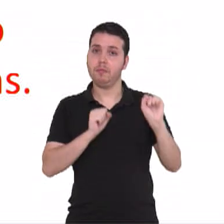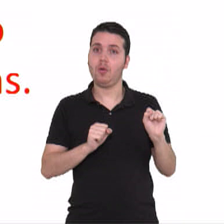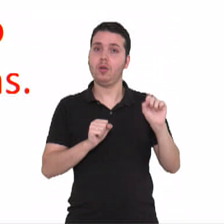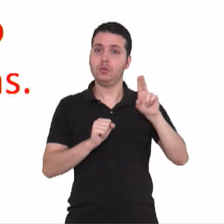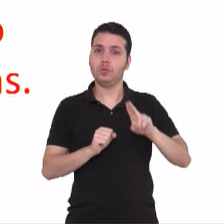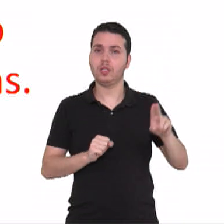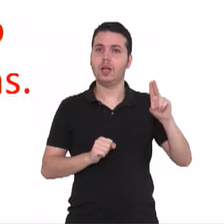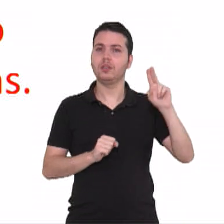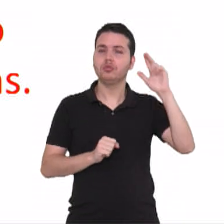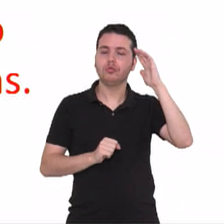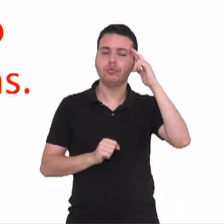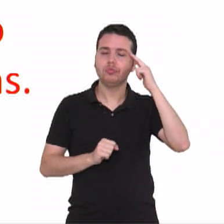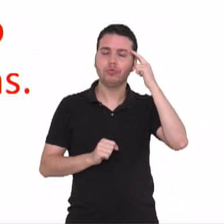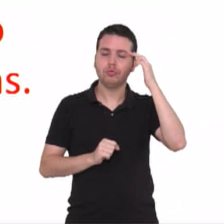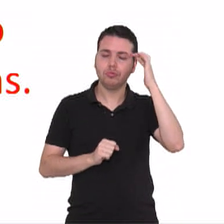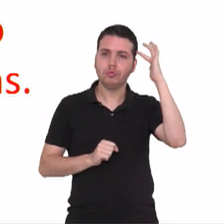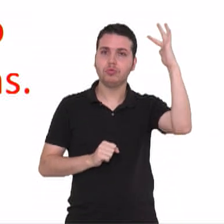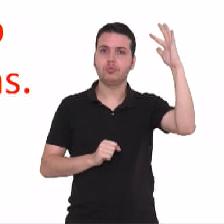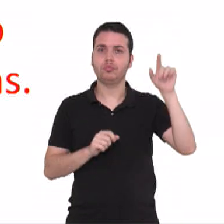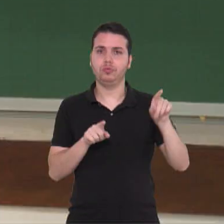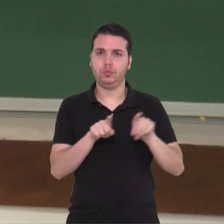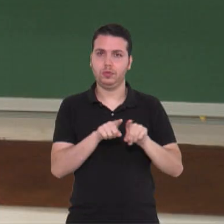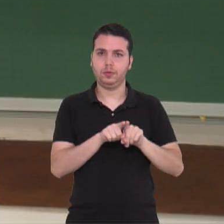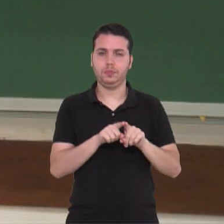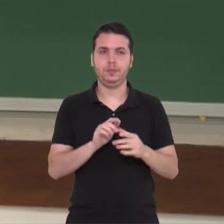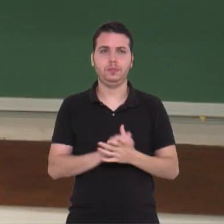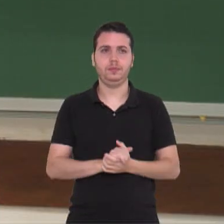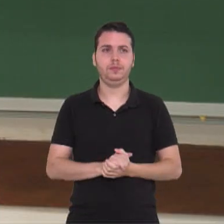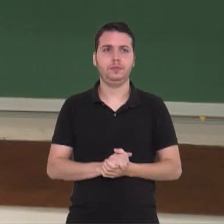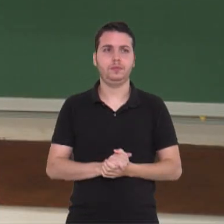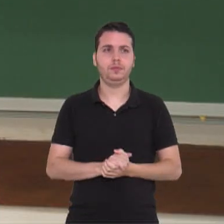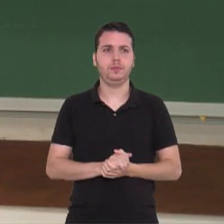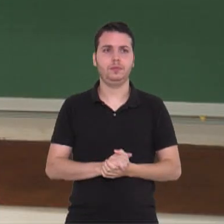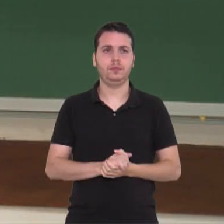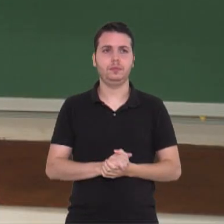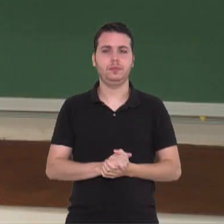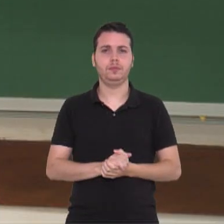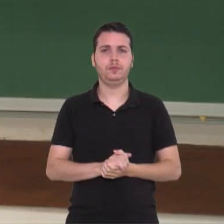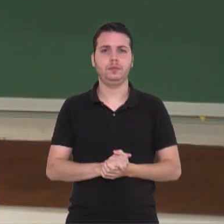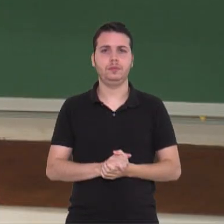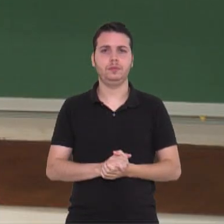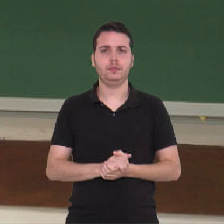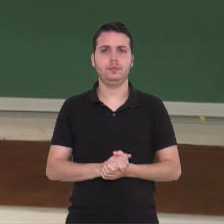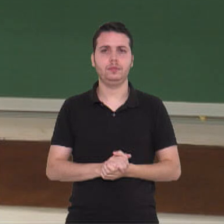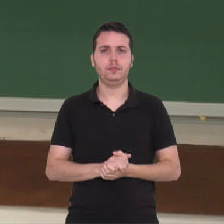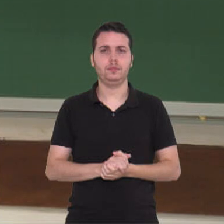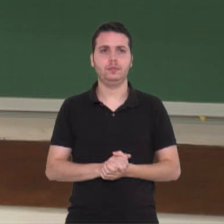sonho. Então, ele pode ser usado para o personagem sonhar.